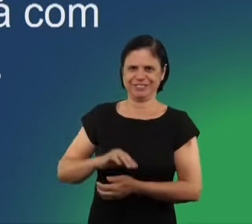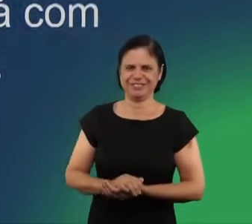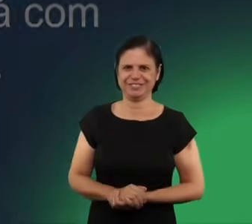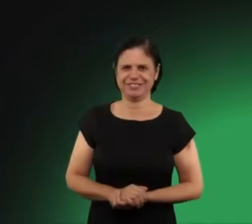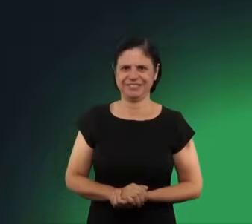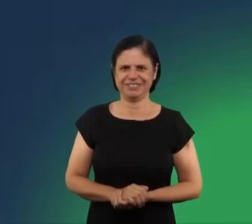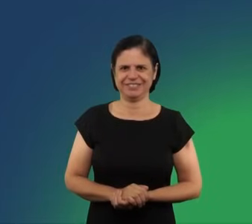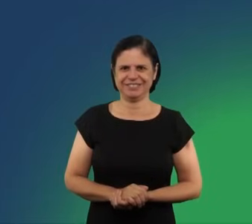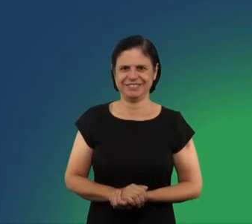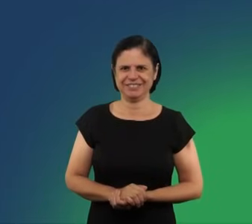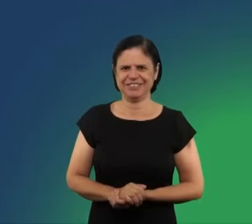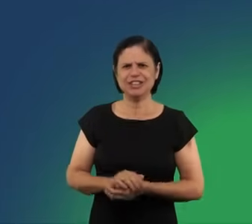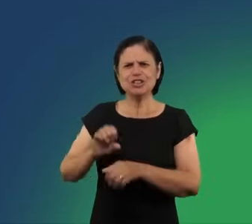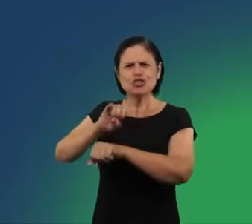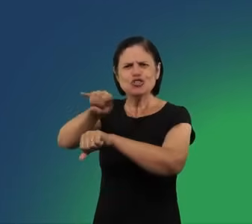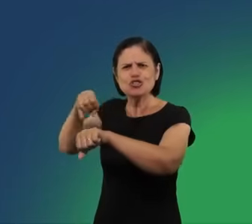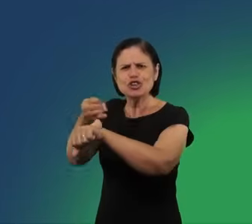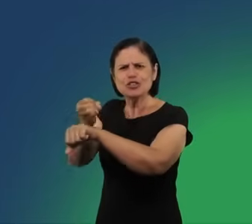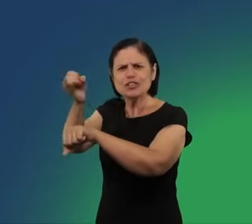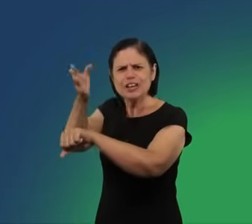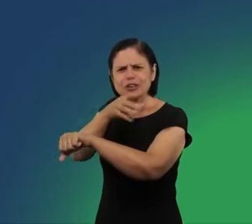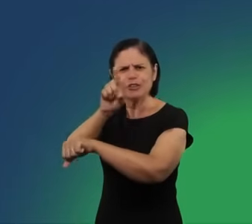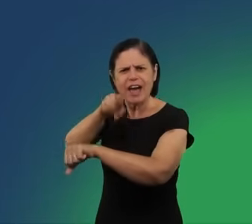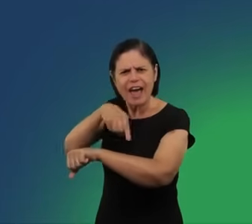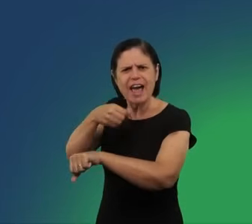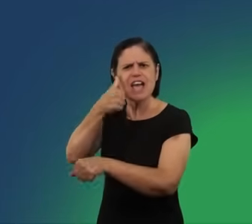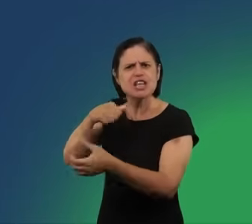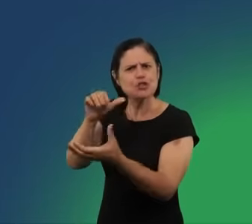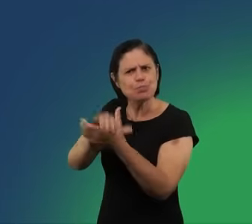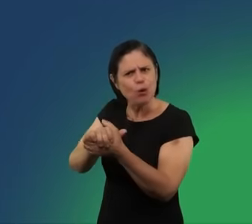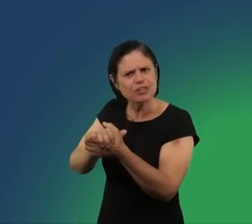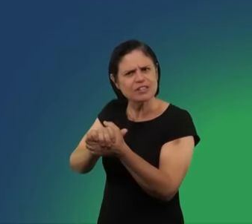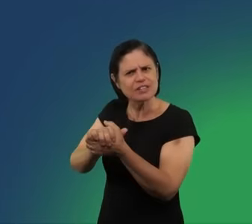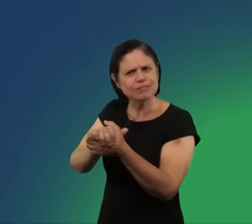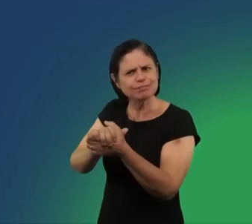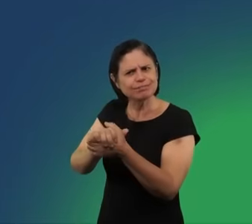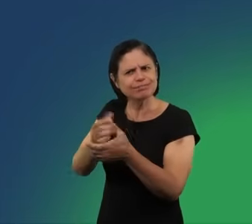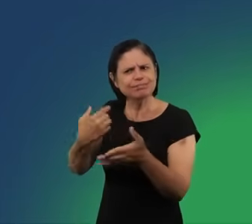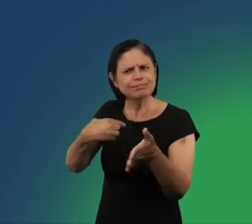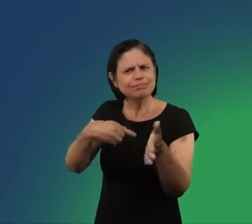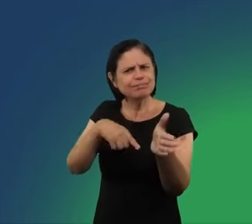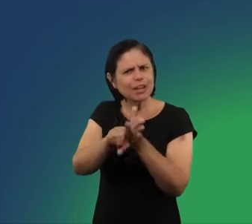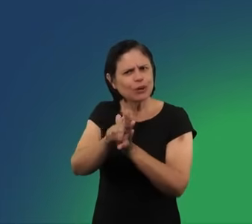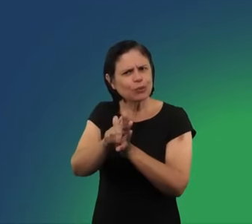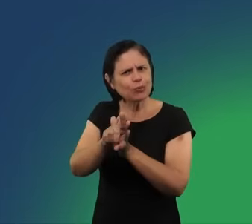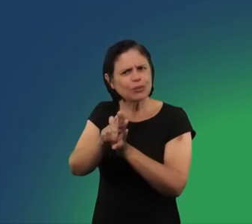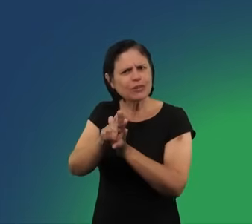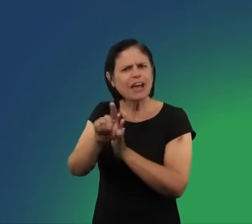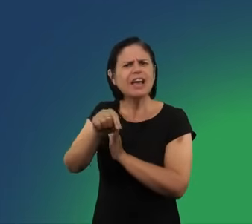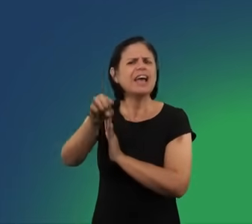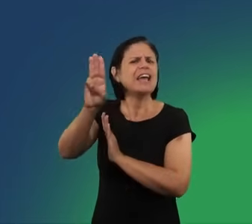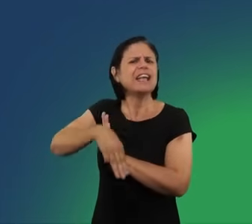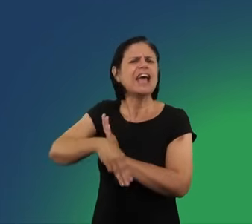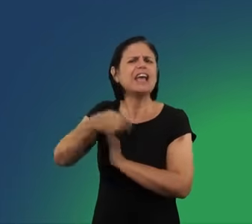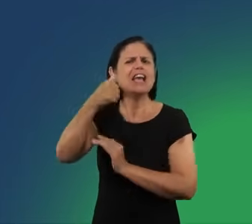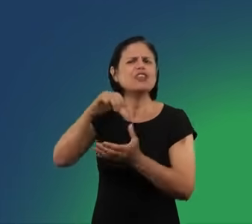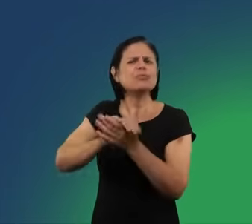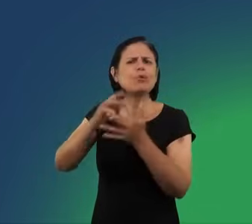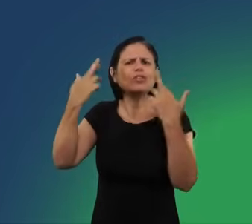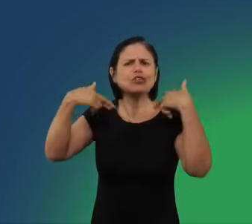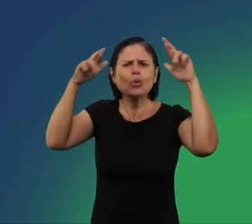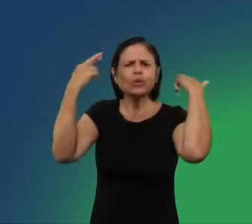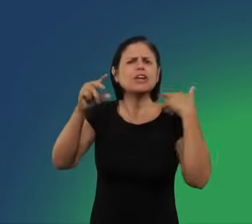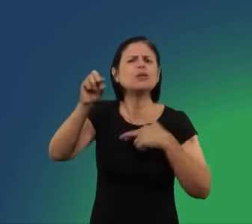A nova Jerusalém é a esposa. A pergunta que se faz: quem é a esposa do Cordeiro? É a